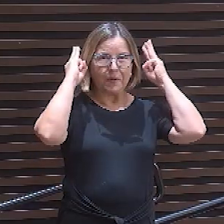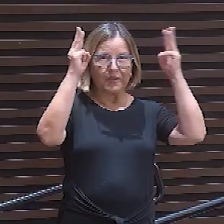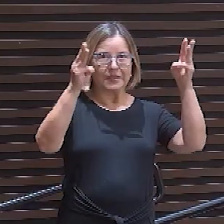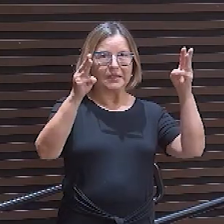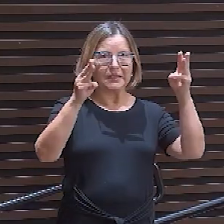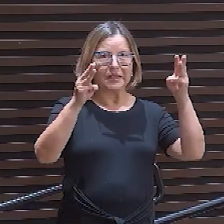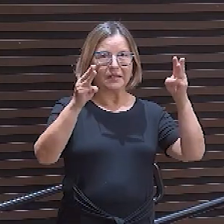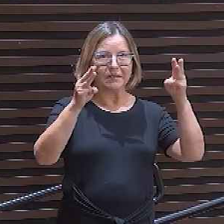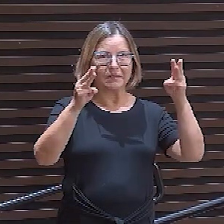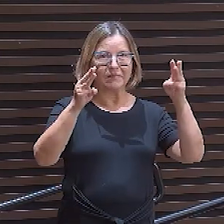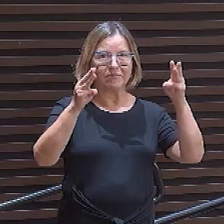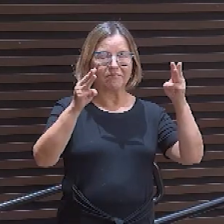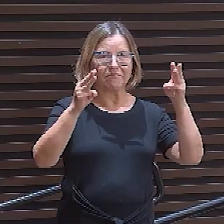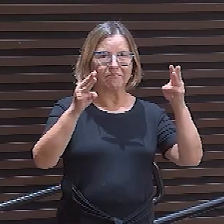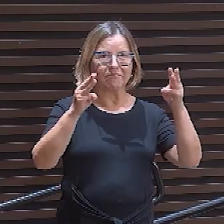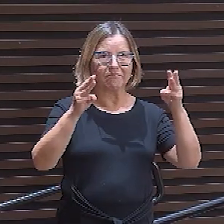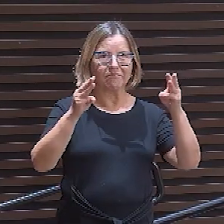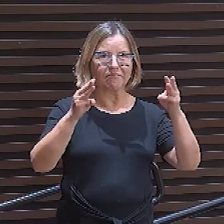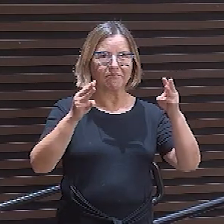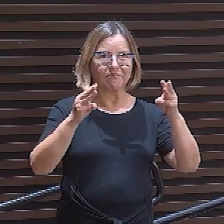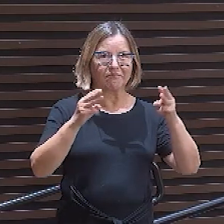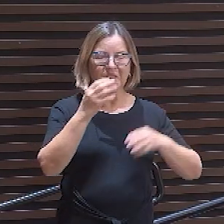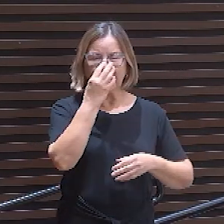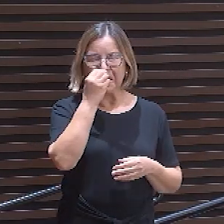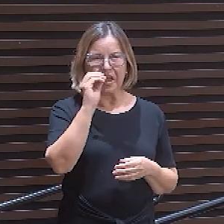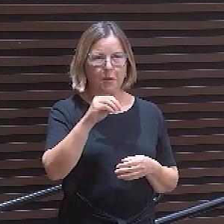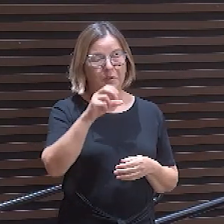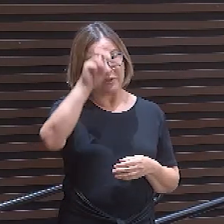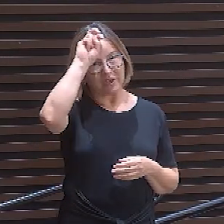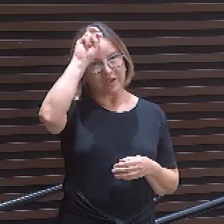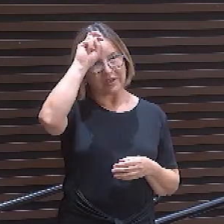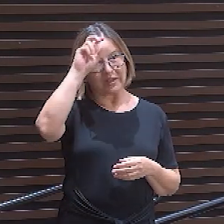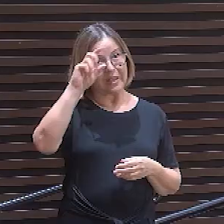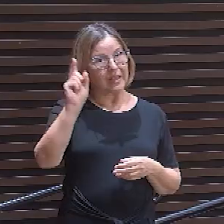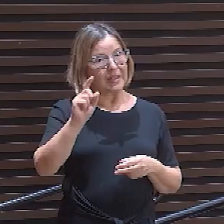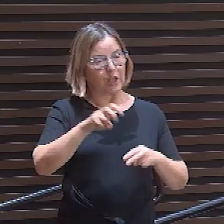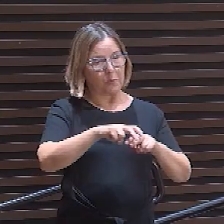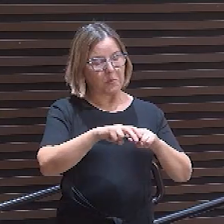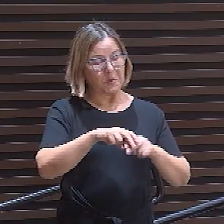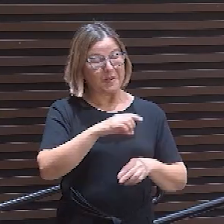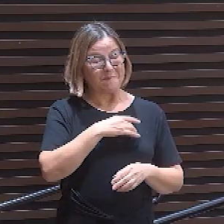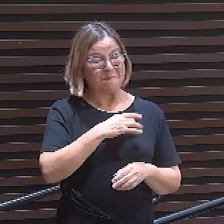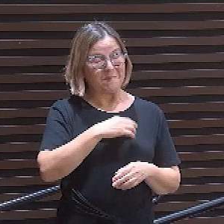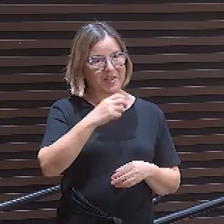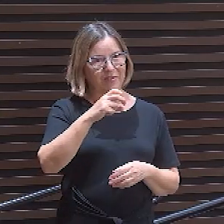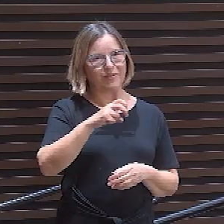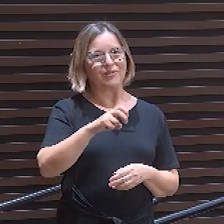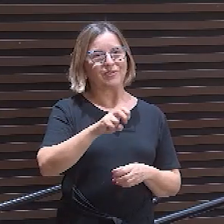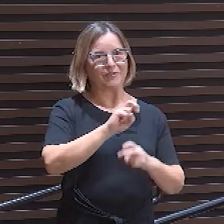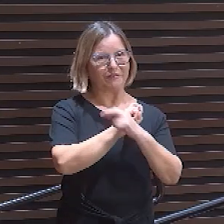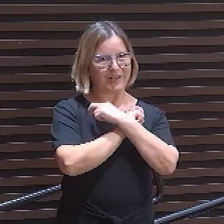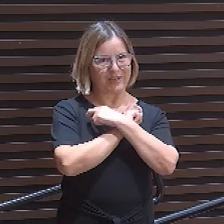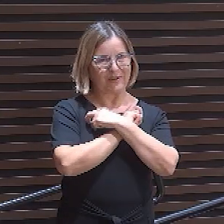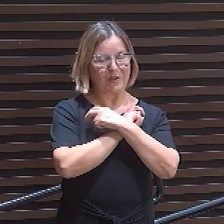Egito, não com medo do faraó, mas perseverando porque